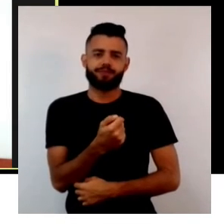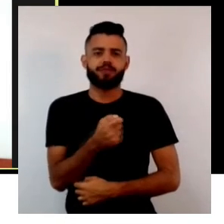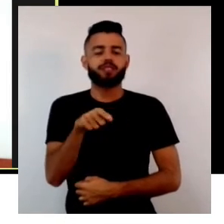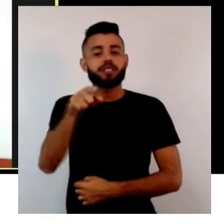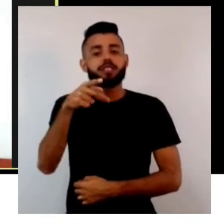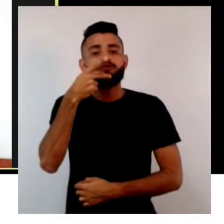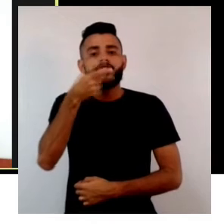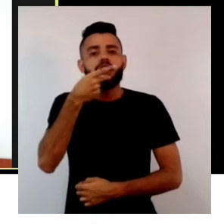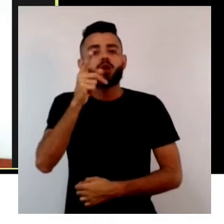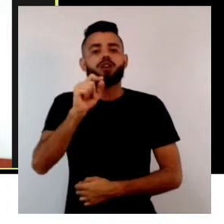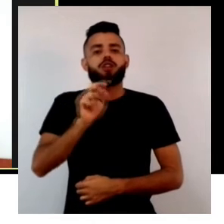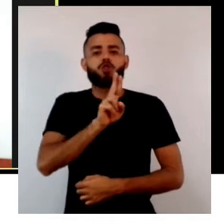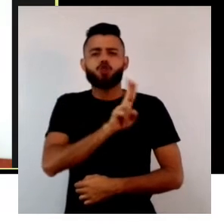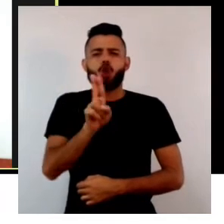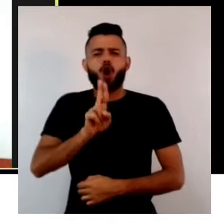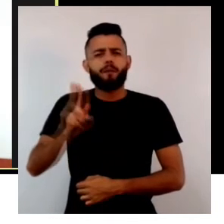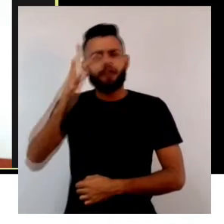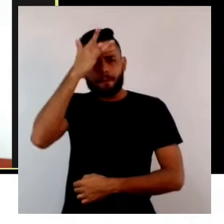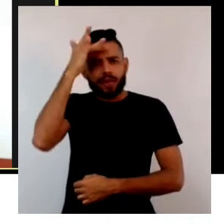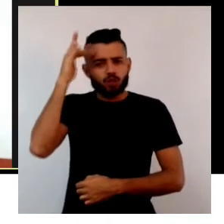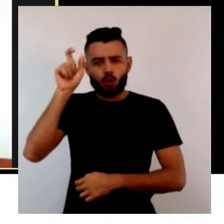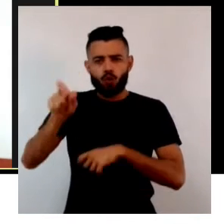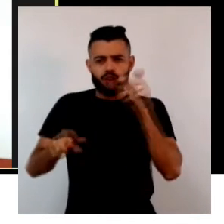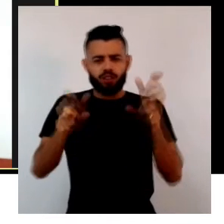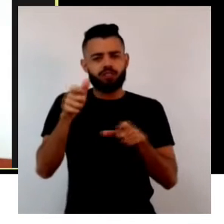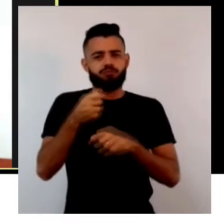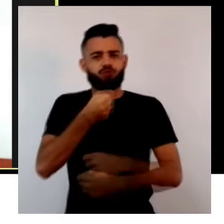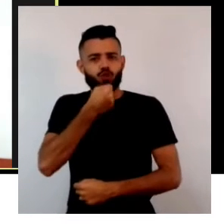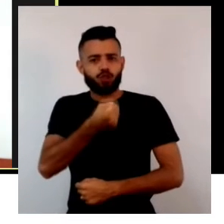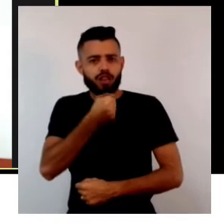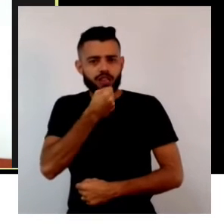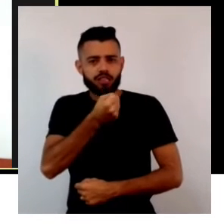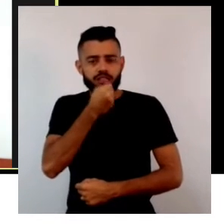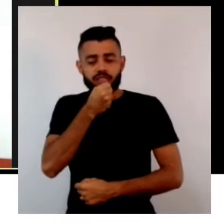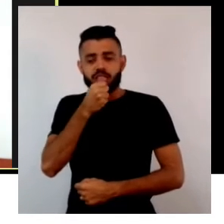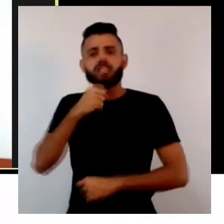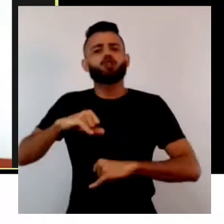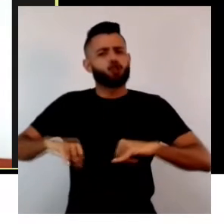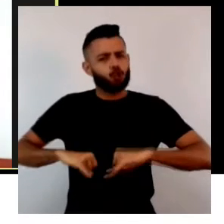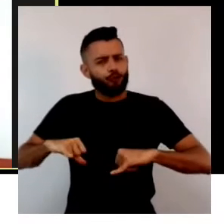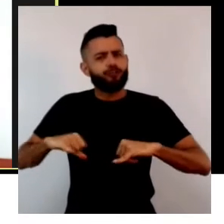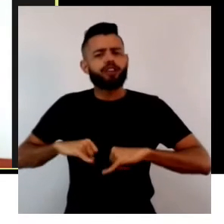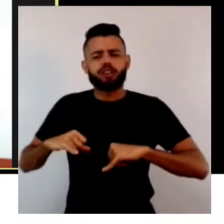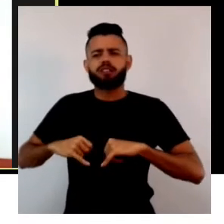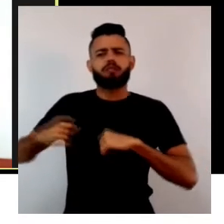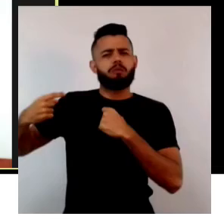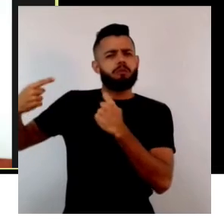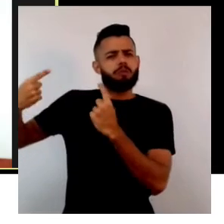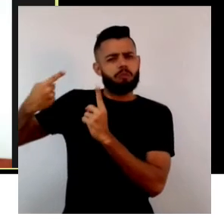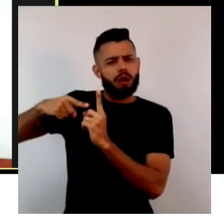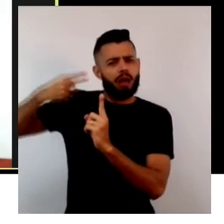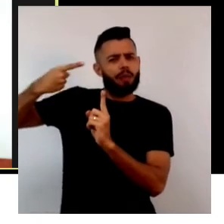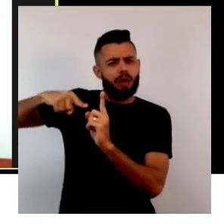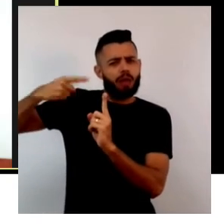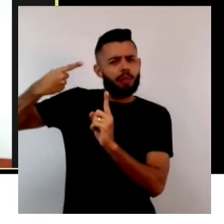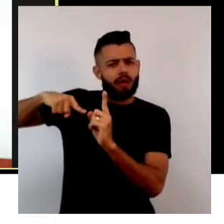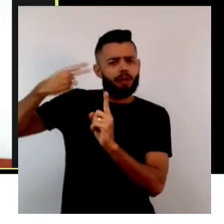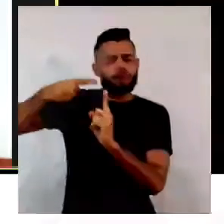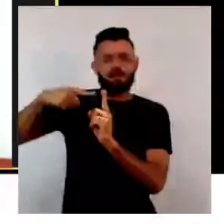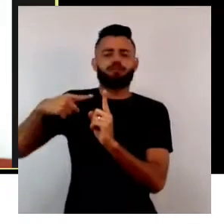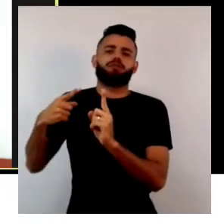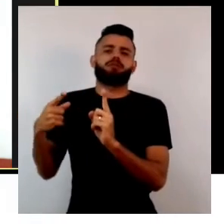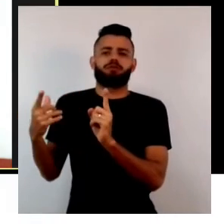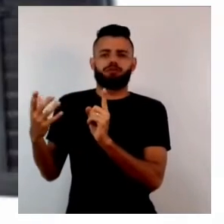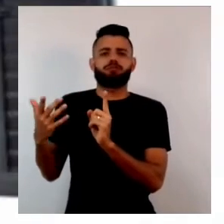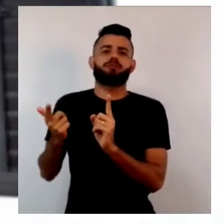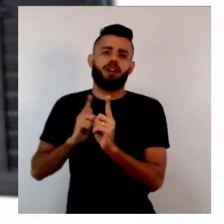de jornalistas, de pessoas que têm sido vítimas de ataques desses grupos, né? Na sua grande